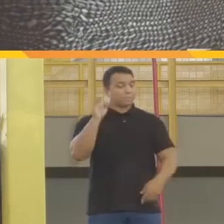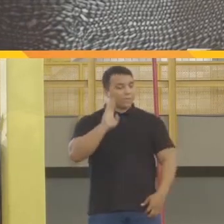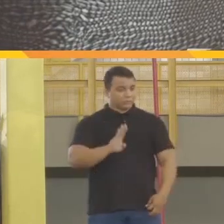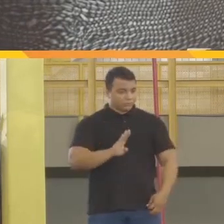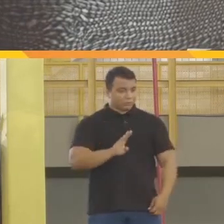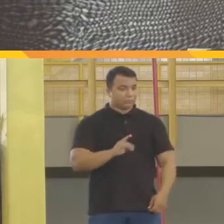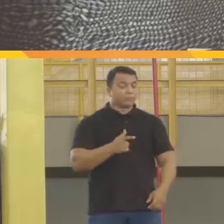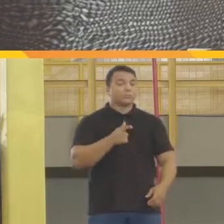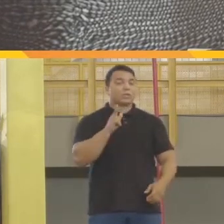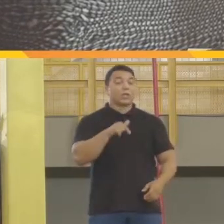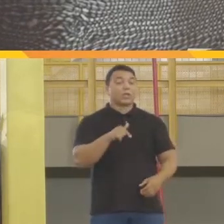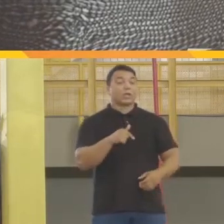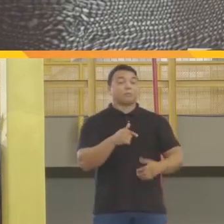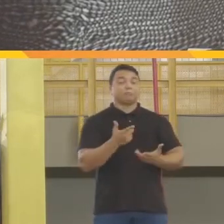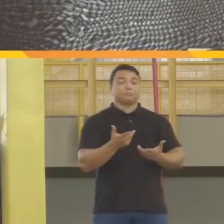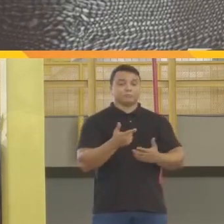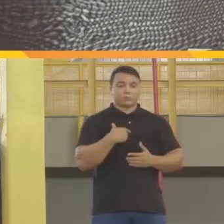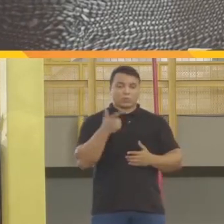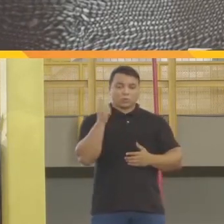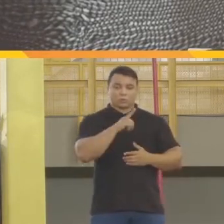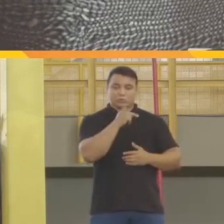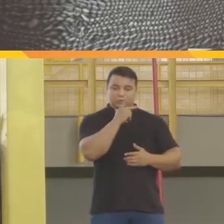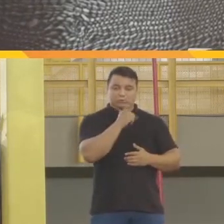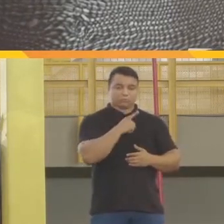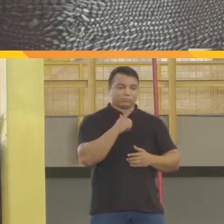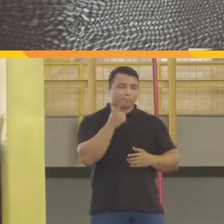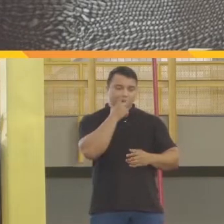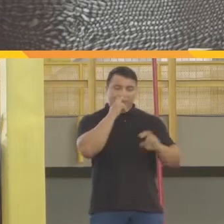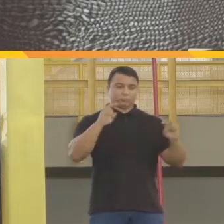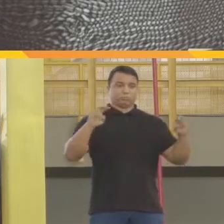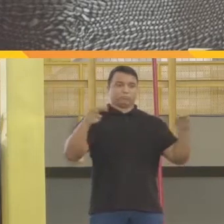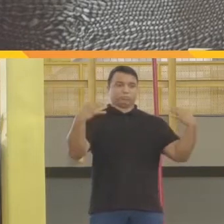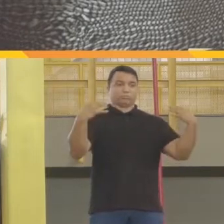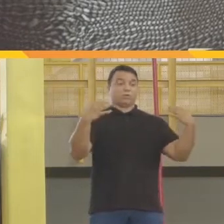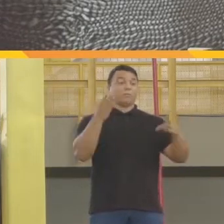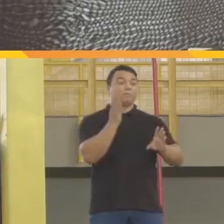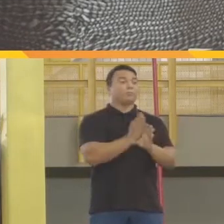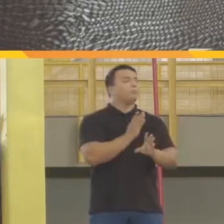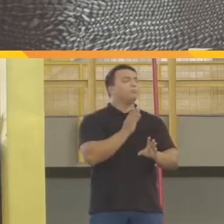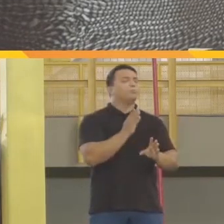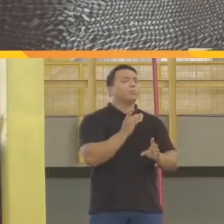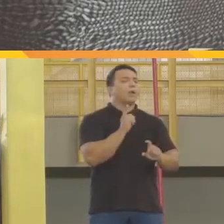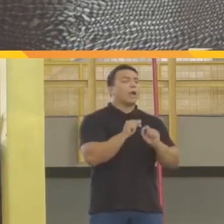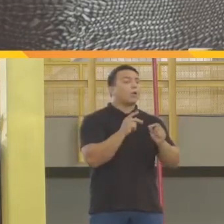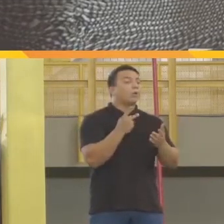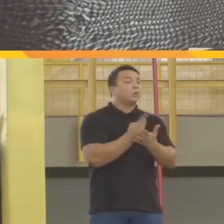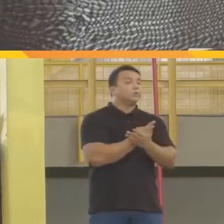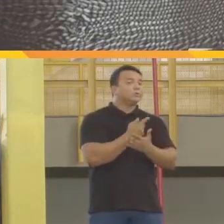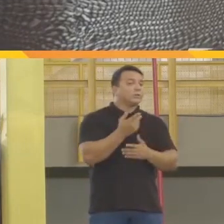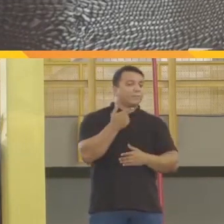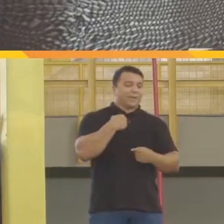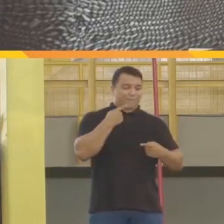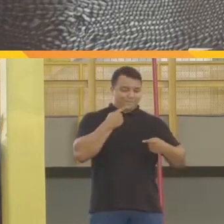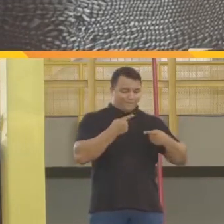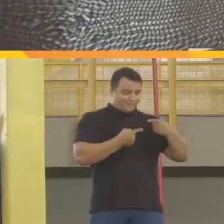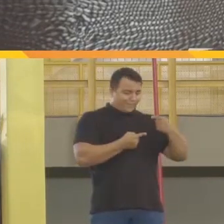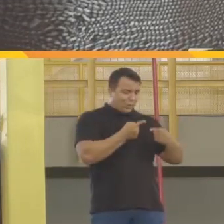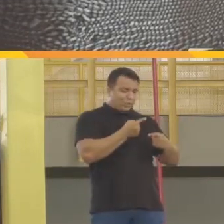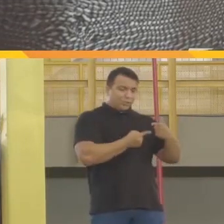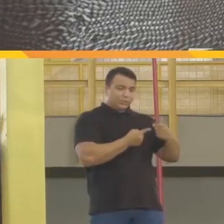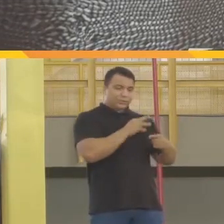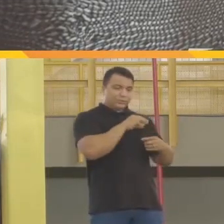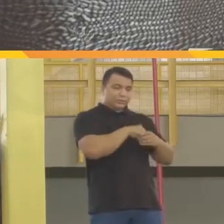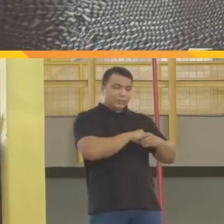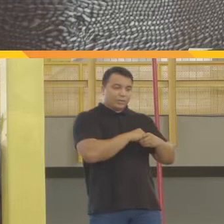Júlio Lancelotti, ele ganhou notoriedade por denunciar inúmeras políticas